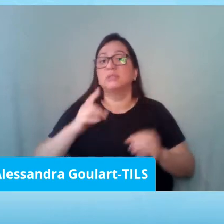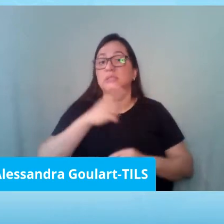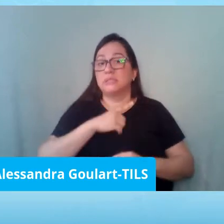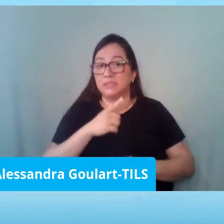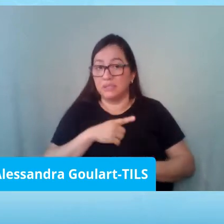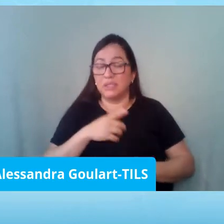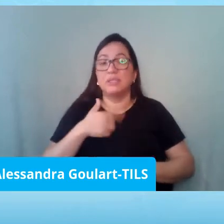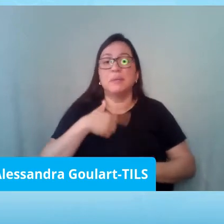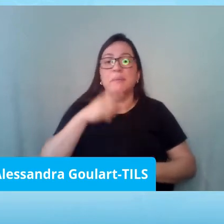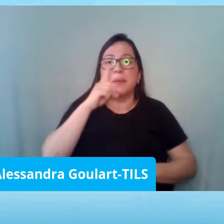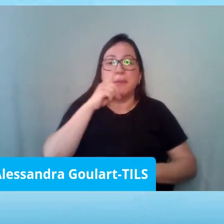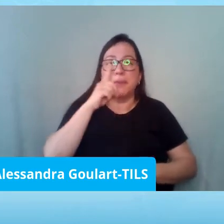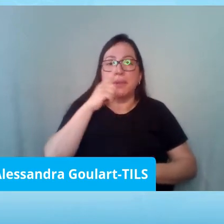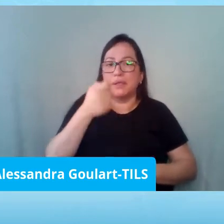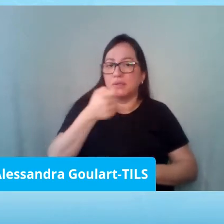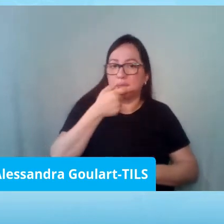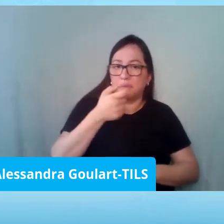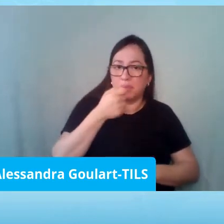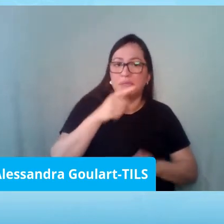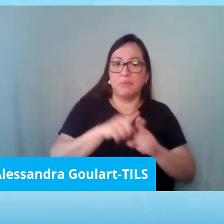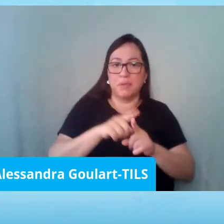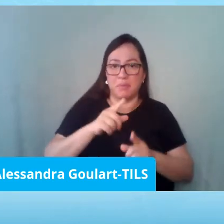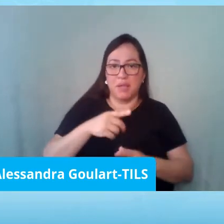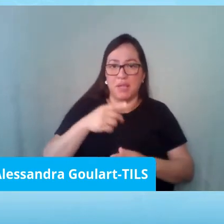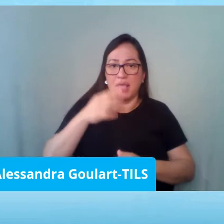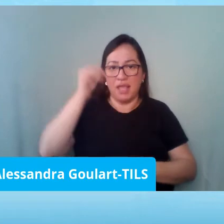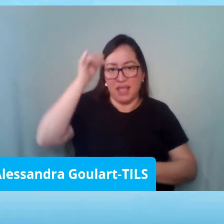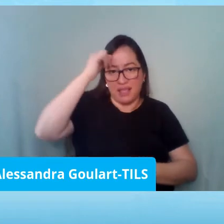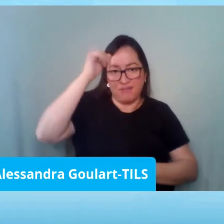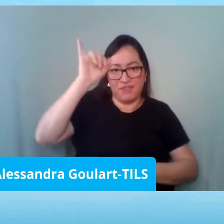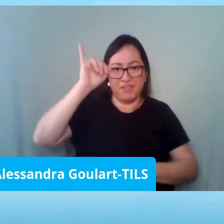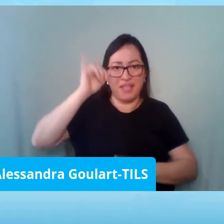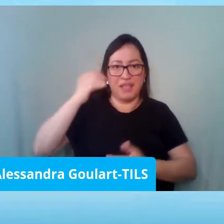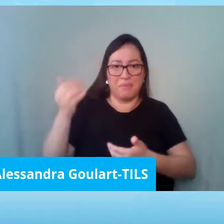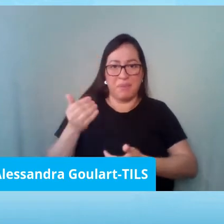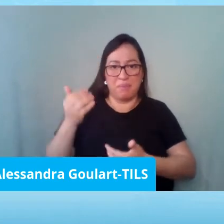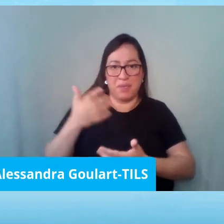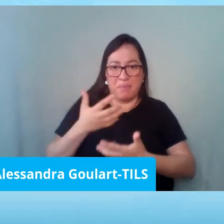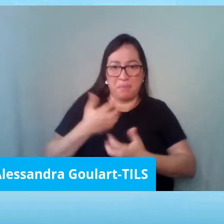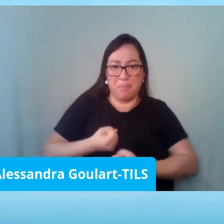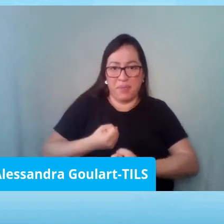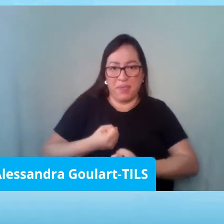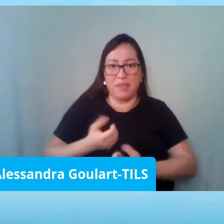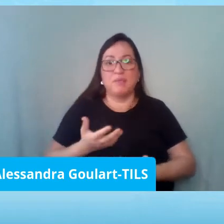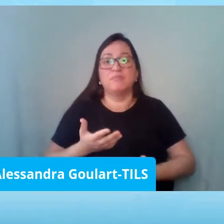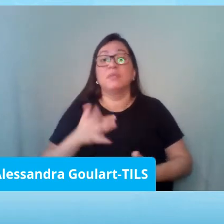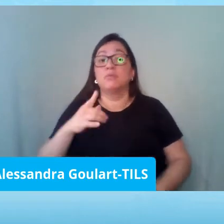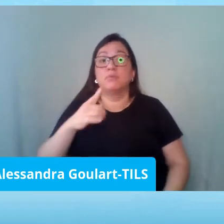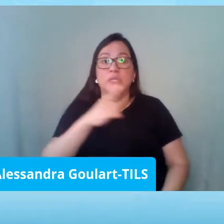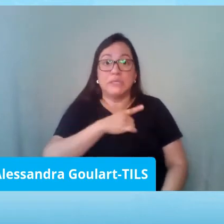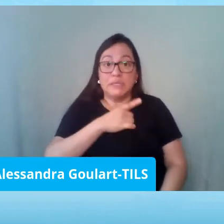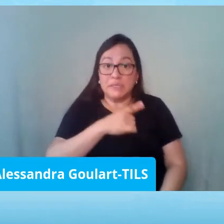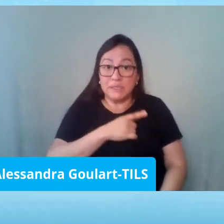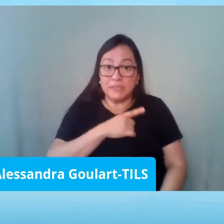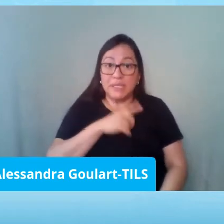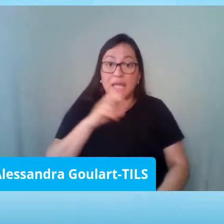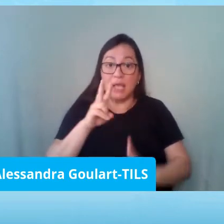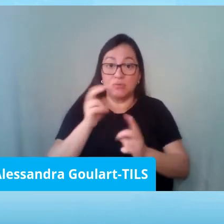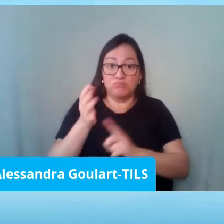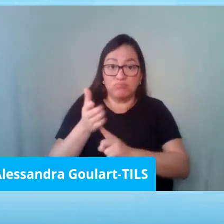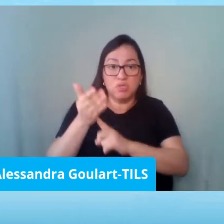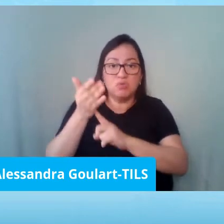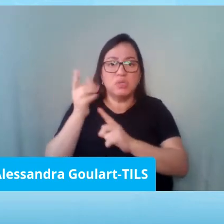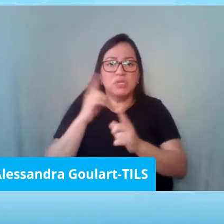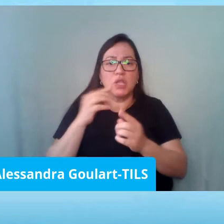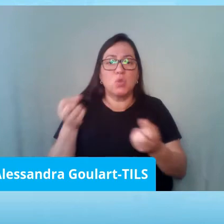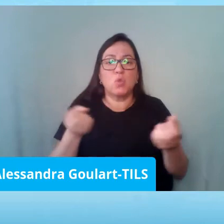para prevenir a transmissão vertical do HIV. Então, a gente tem tecnologia, a tecnologia dura, né? Isso a gente tem. Por que a gente